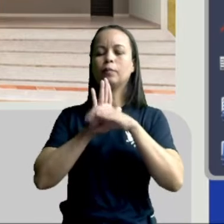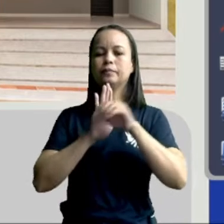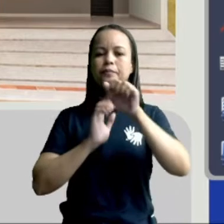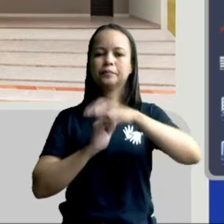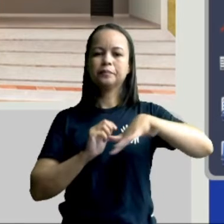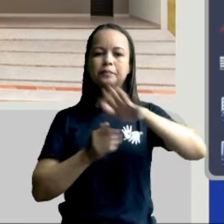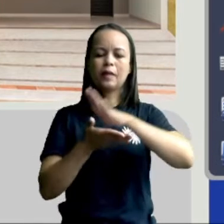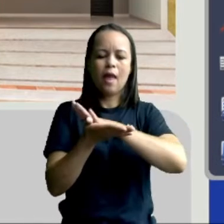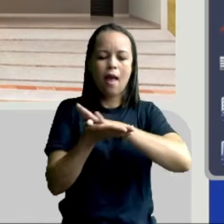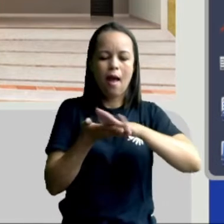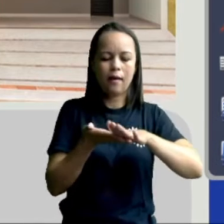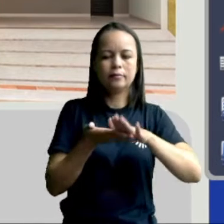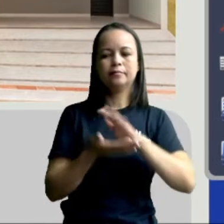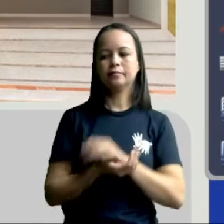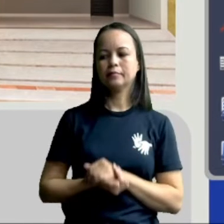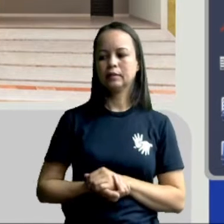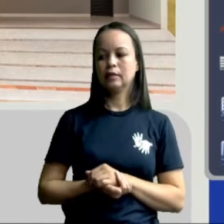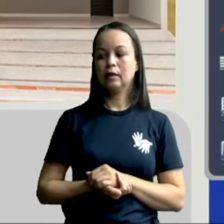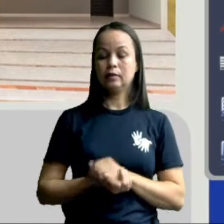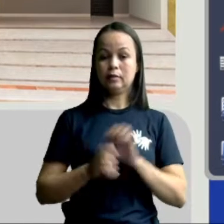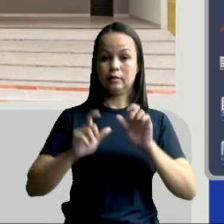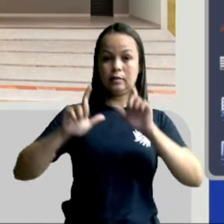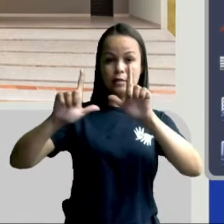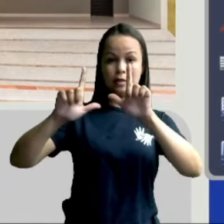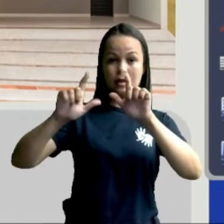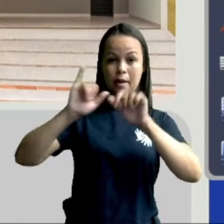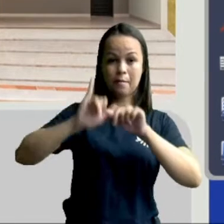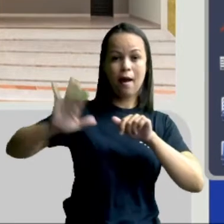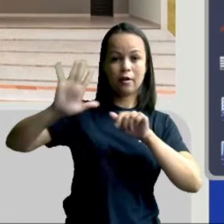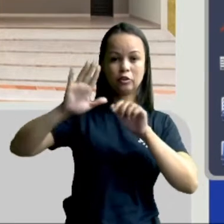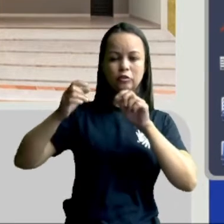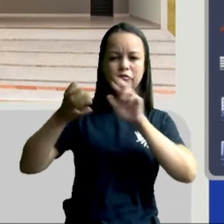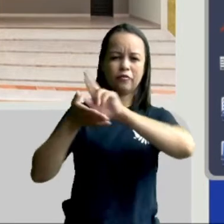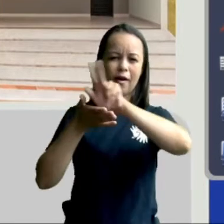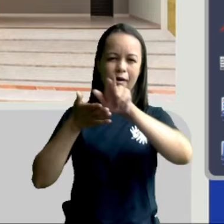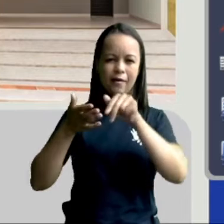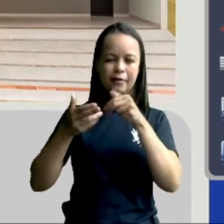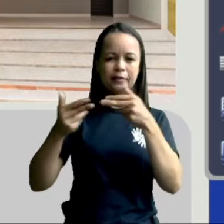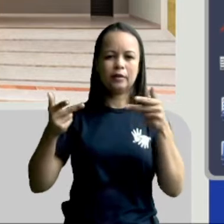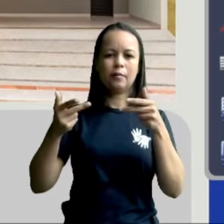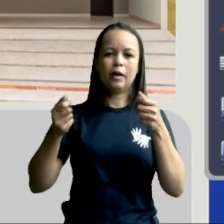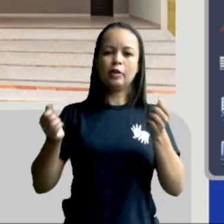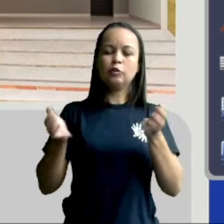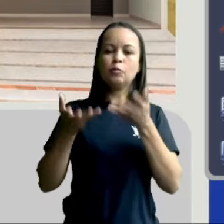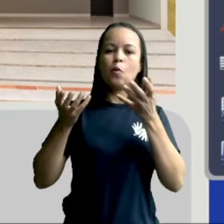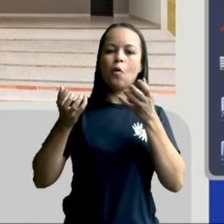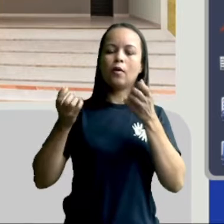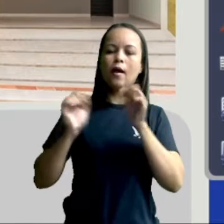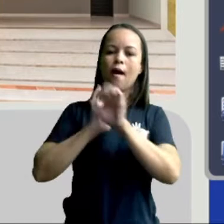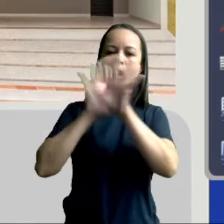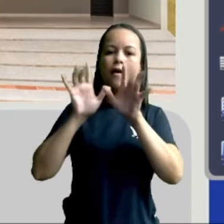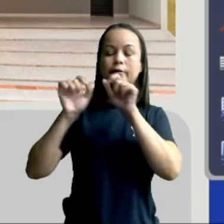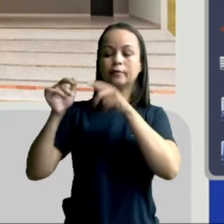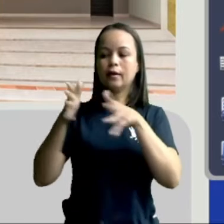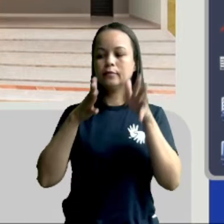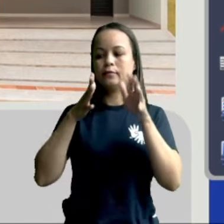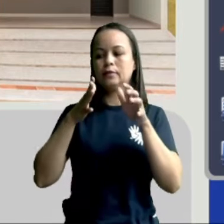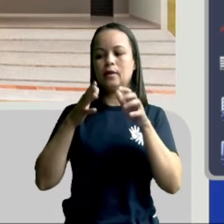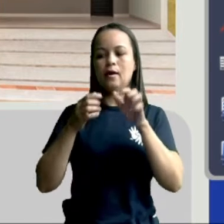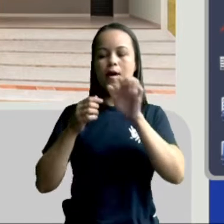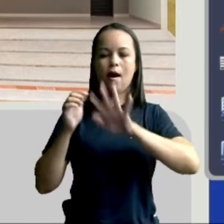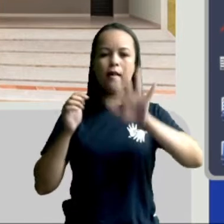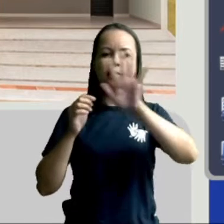imagem aqui, ó, coloquei várias situações para a gente explorar a ideia de área. Então, área é